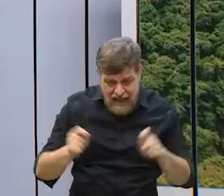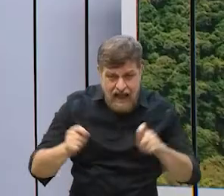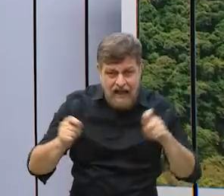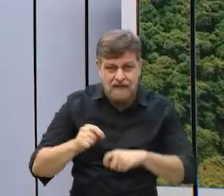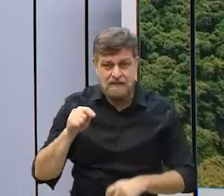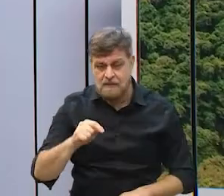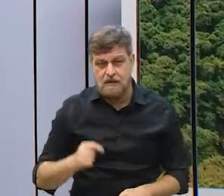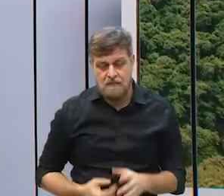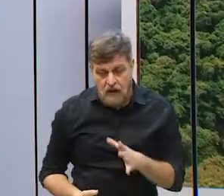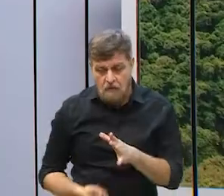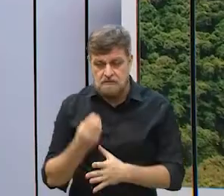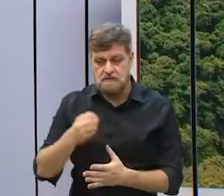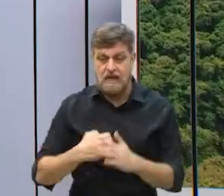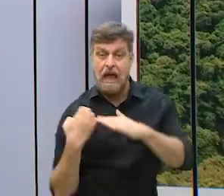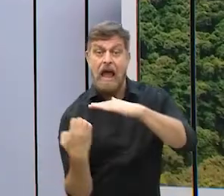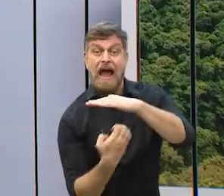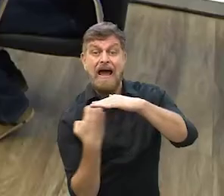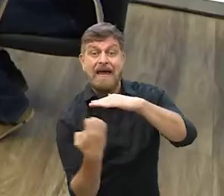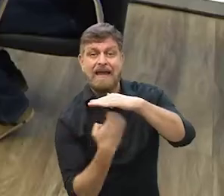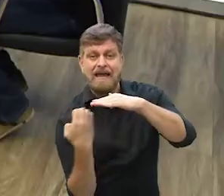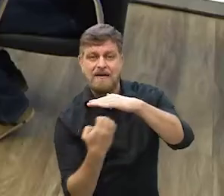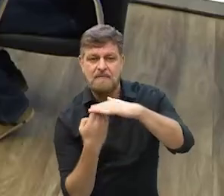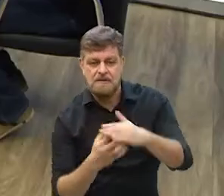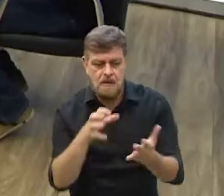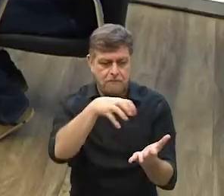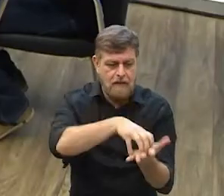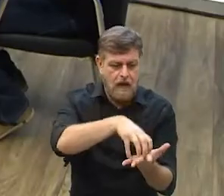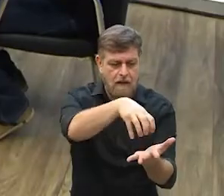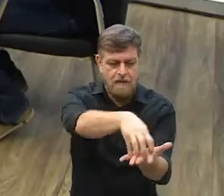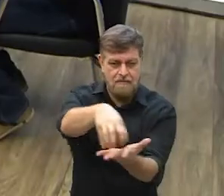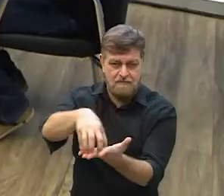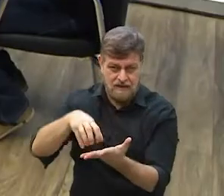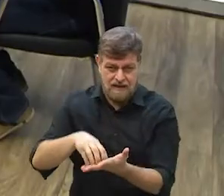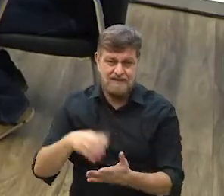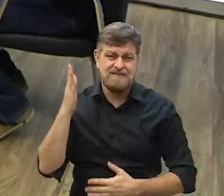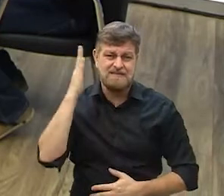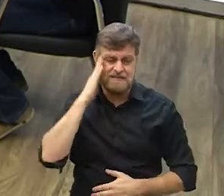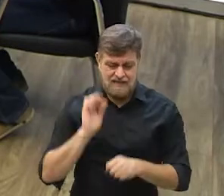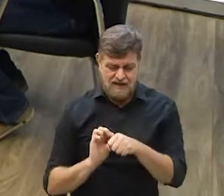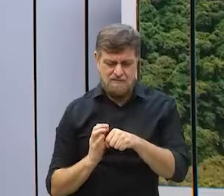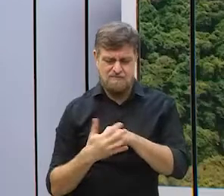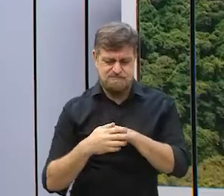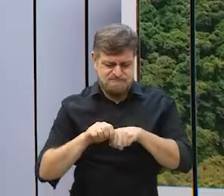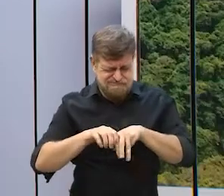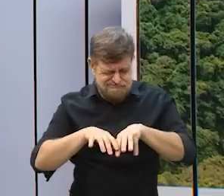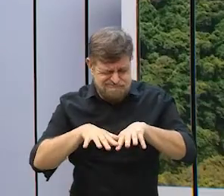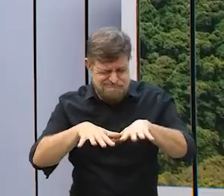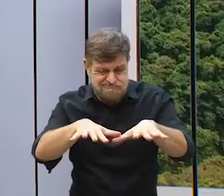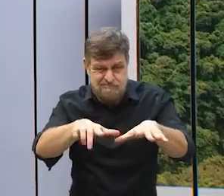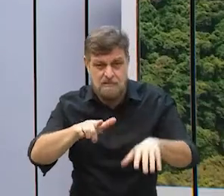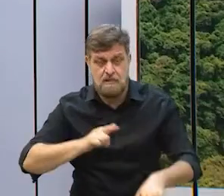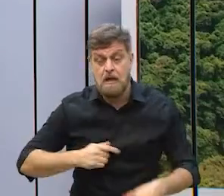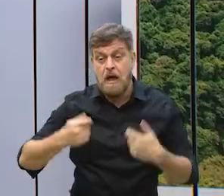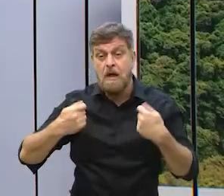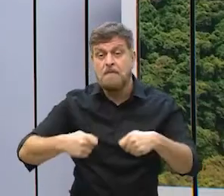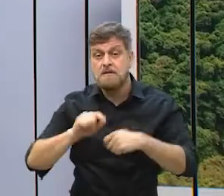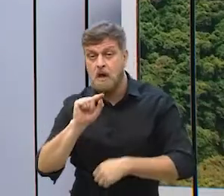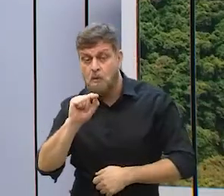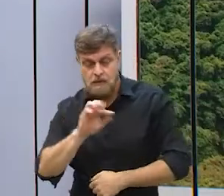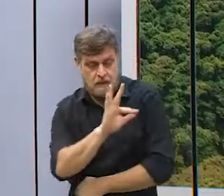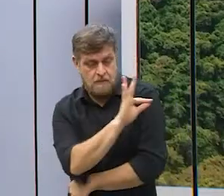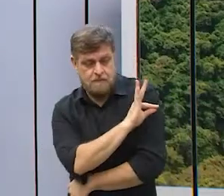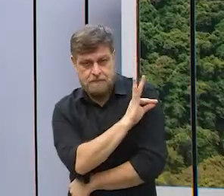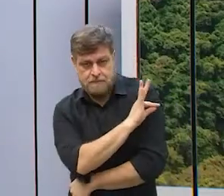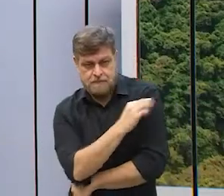que podem se instalar mais empresas. Claro, a gente sabe dessa situação da pandemia, como está. É preciso que o poder público